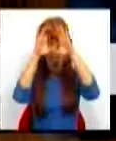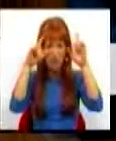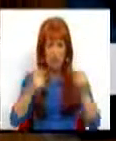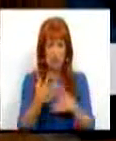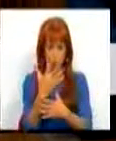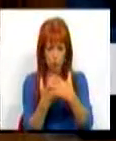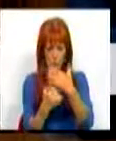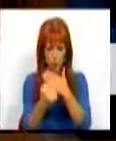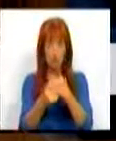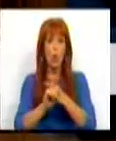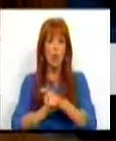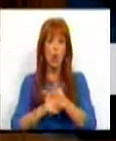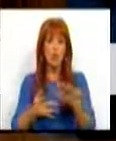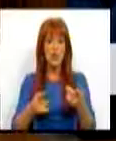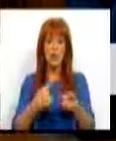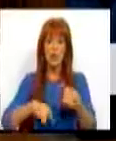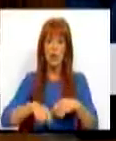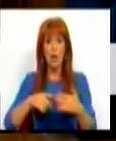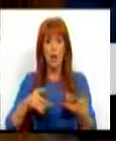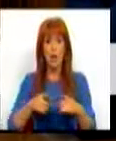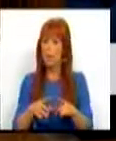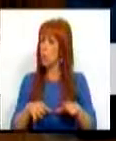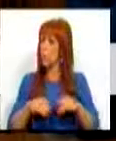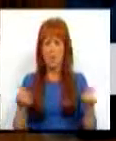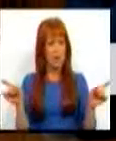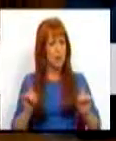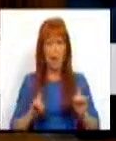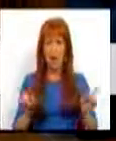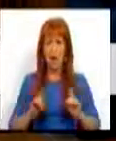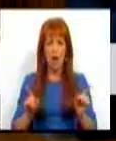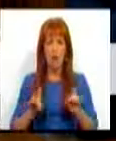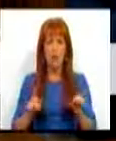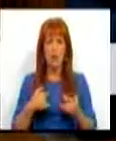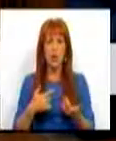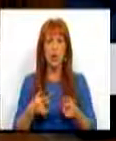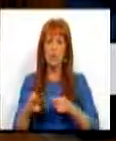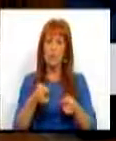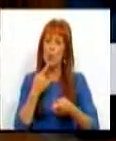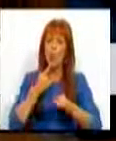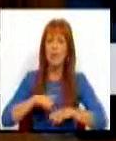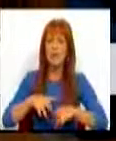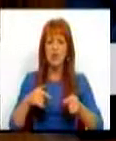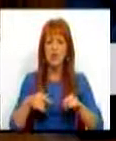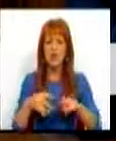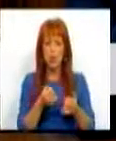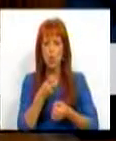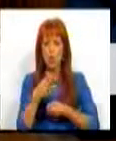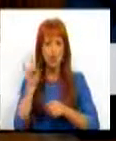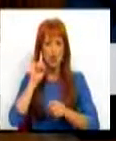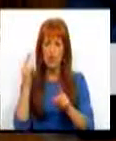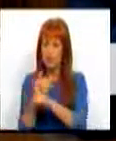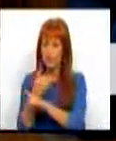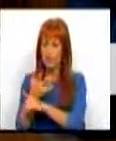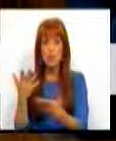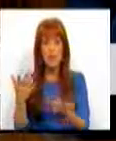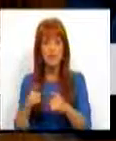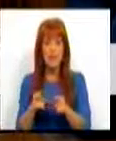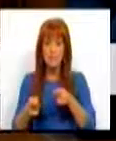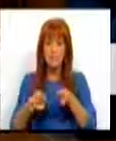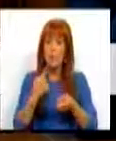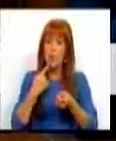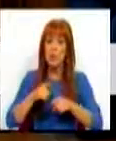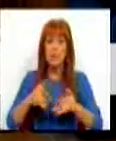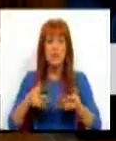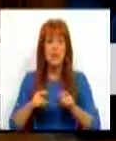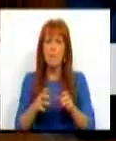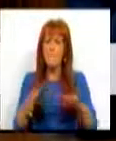mercados. Houve um conjunto de investidores que inicialmente estavam e houve um dos investidores finais que acabou por se colocar numa posição e